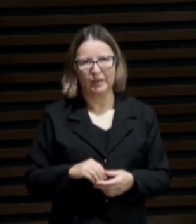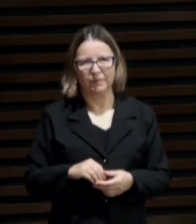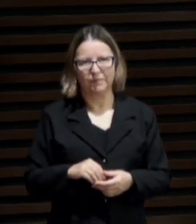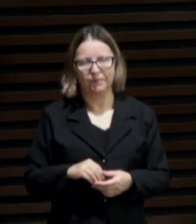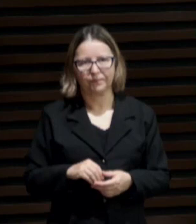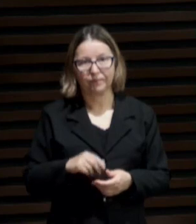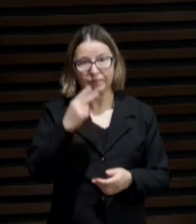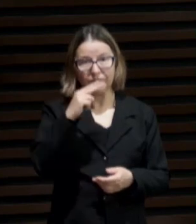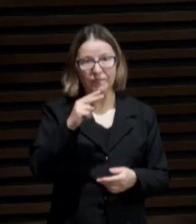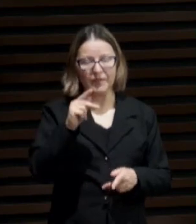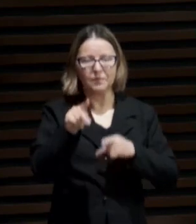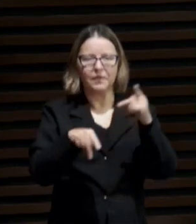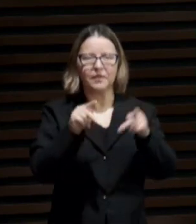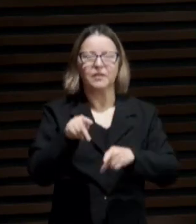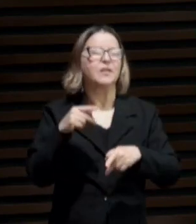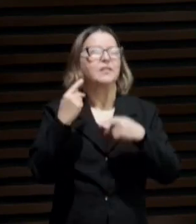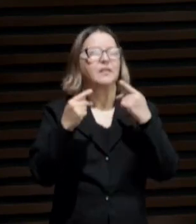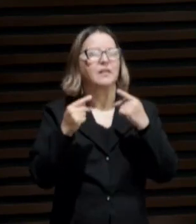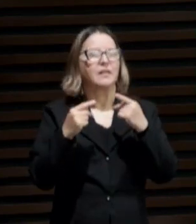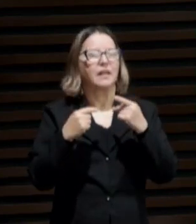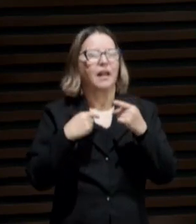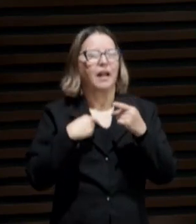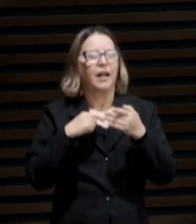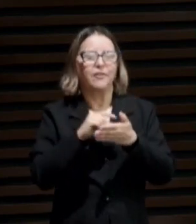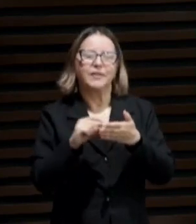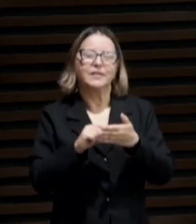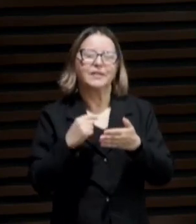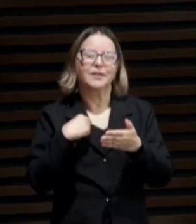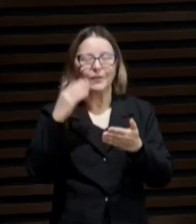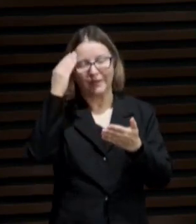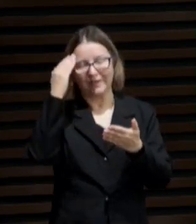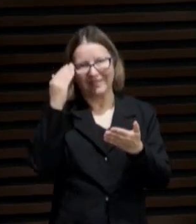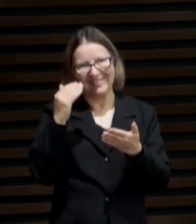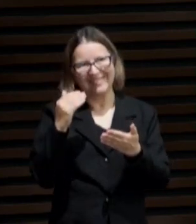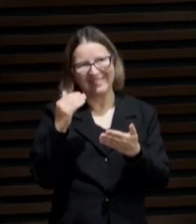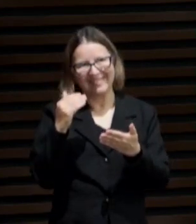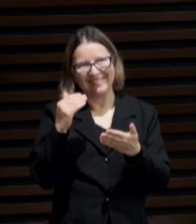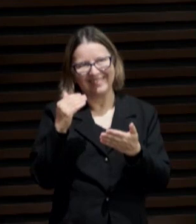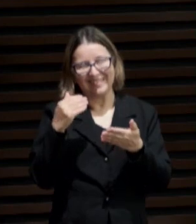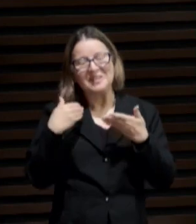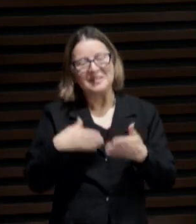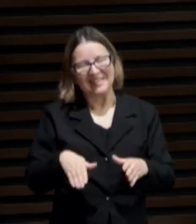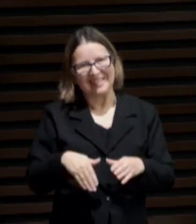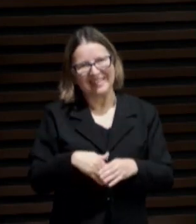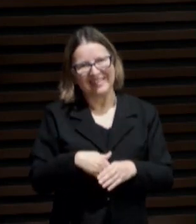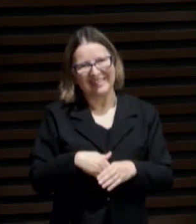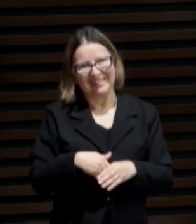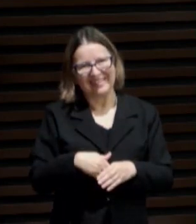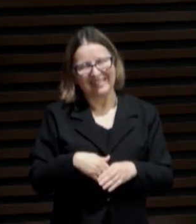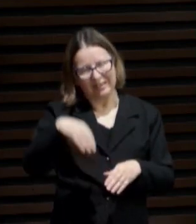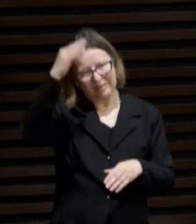Eu vejo pessoas dizendo, o versículo que eu nasci de novo foi Gálatas 2:20, foi